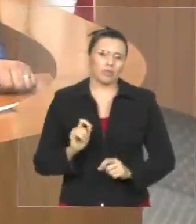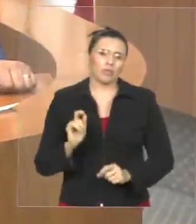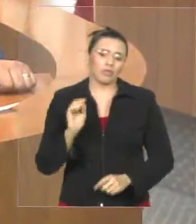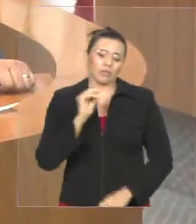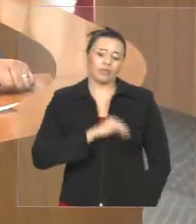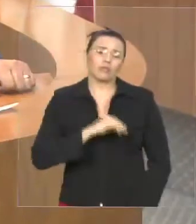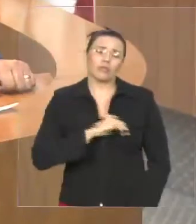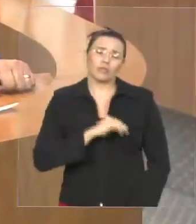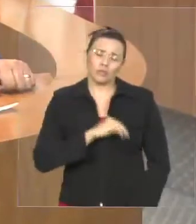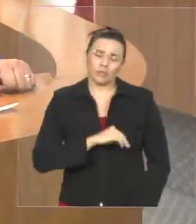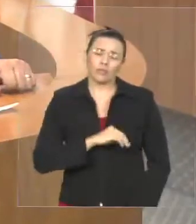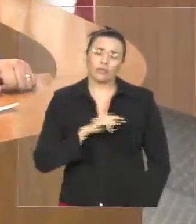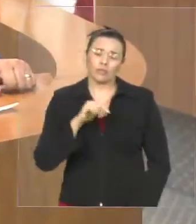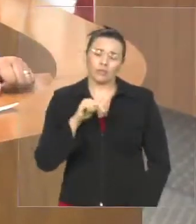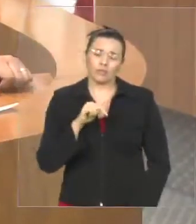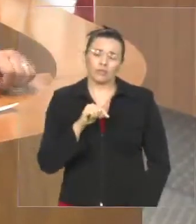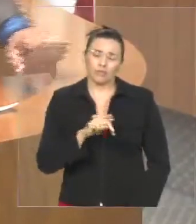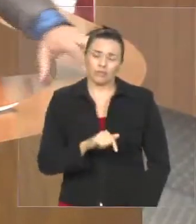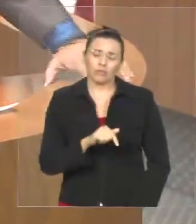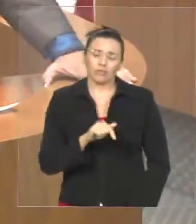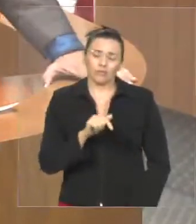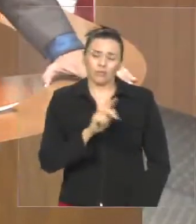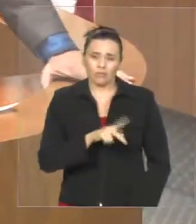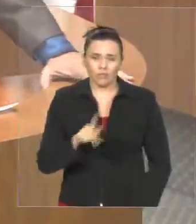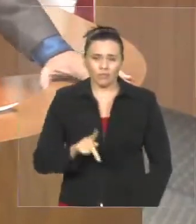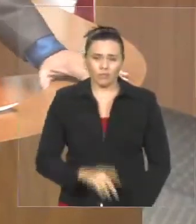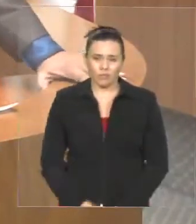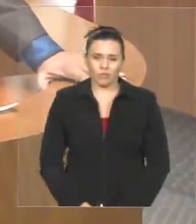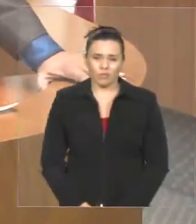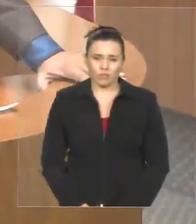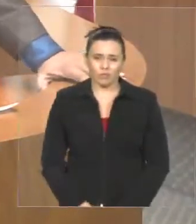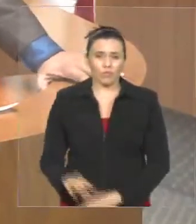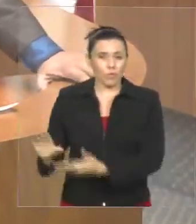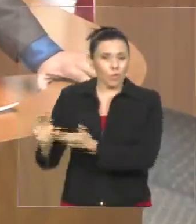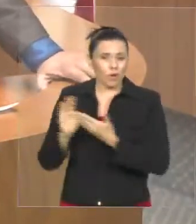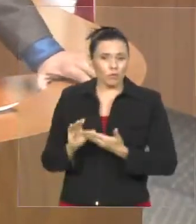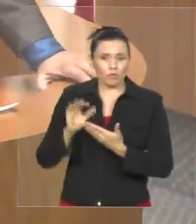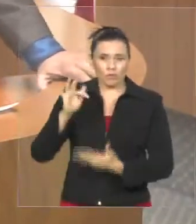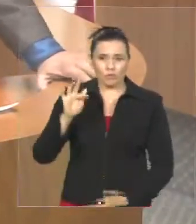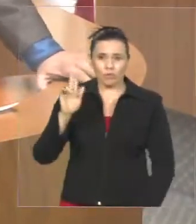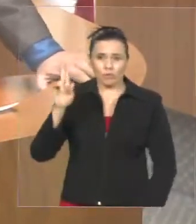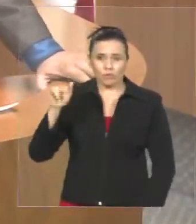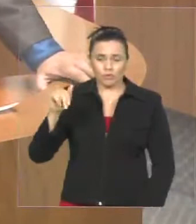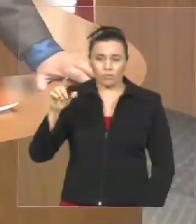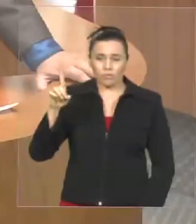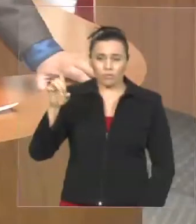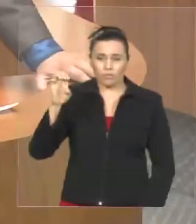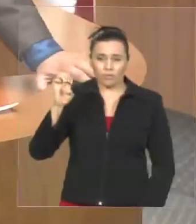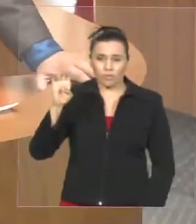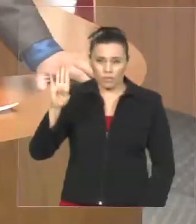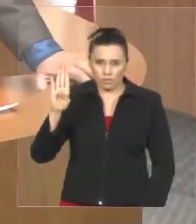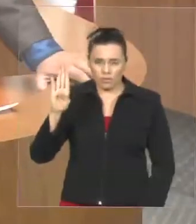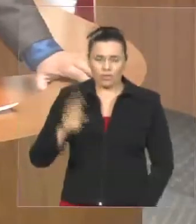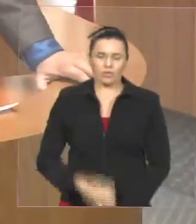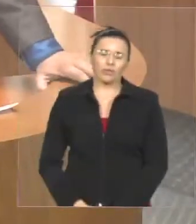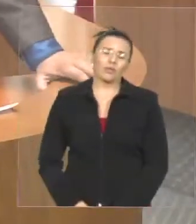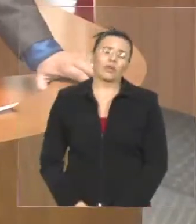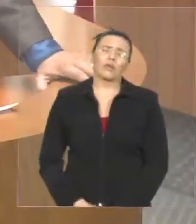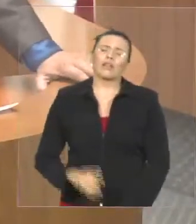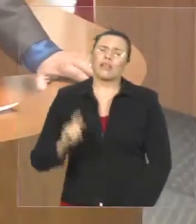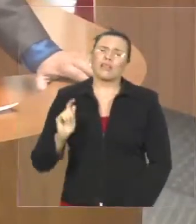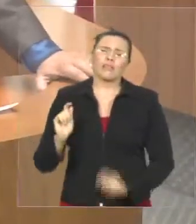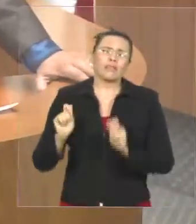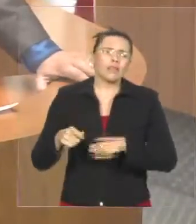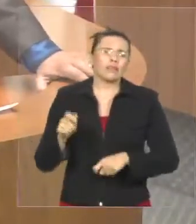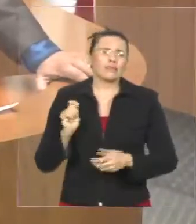Comparativamente, o Fundeb do Maranhão só daria para pagar até o mês de junho deste ano de 2016. Só